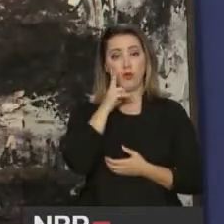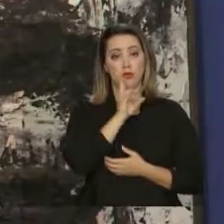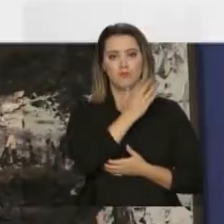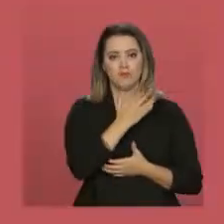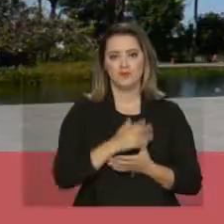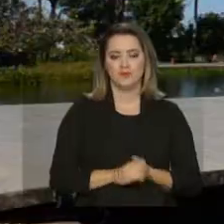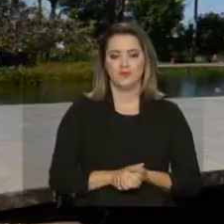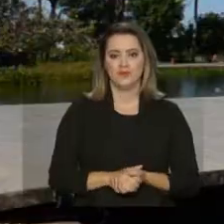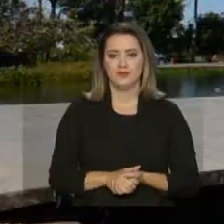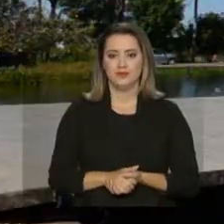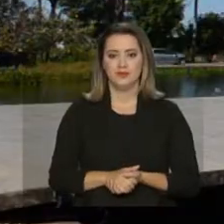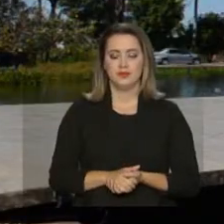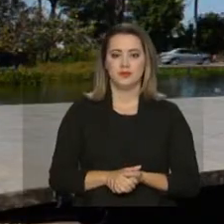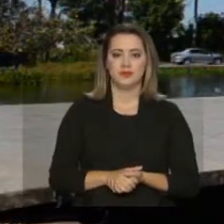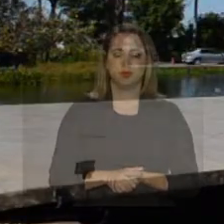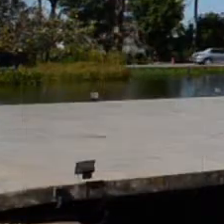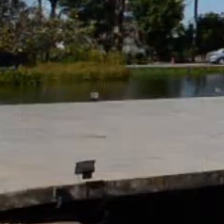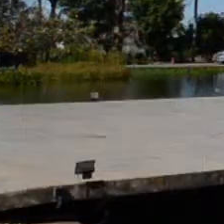só.